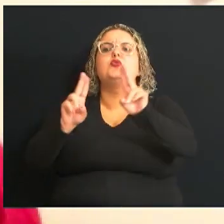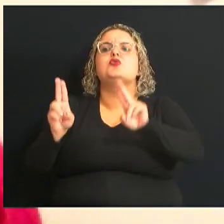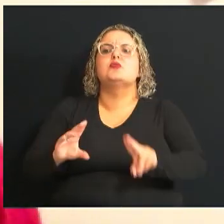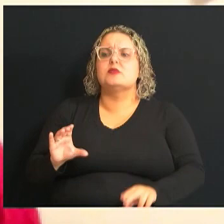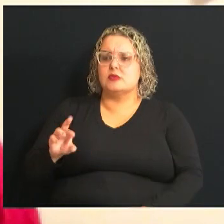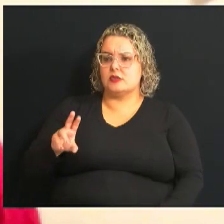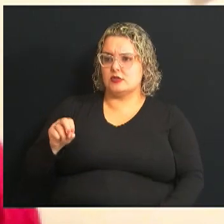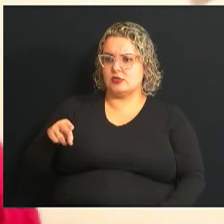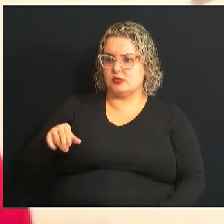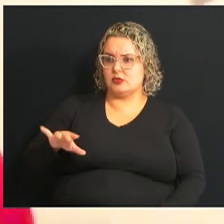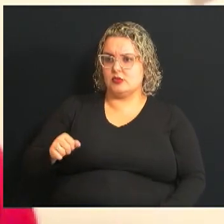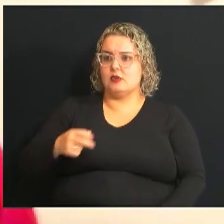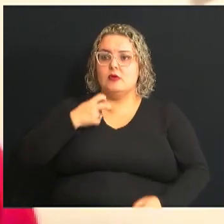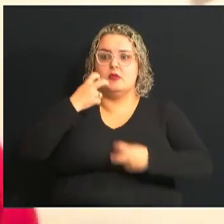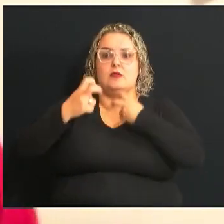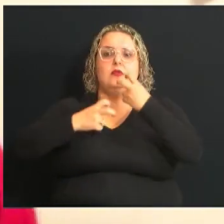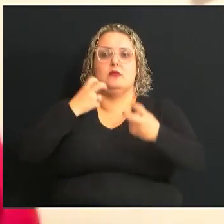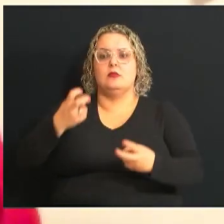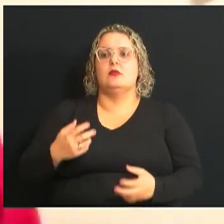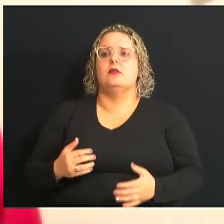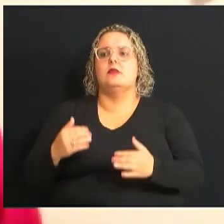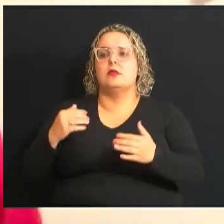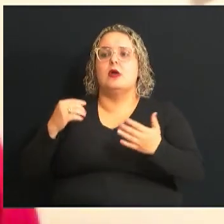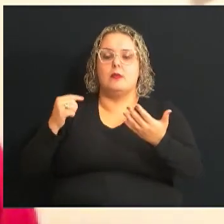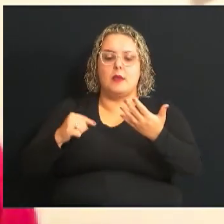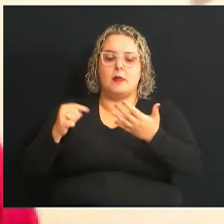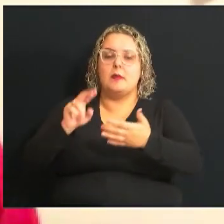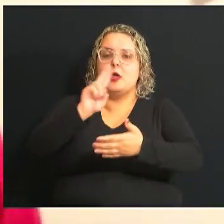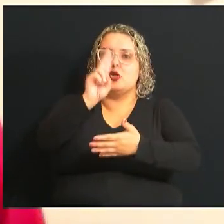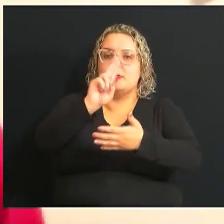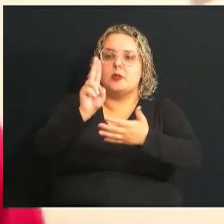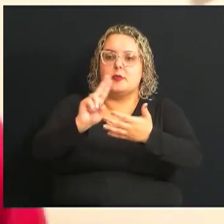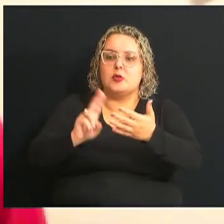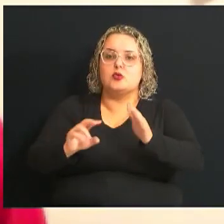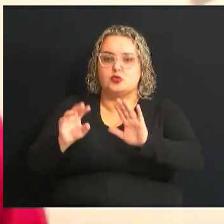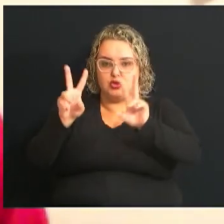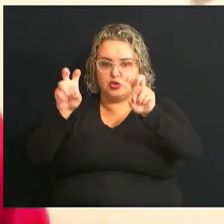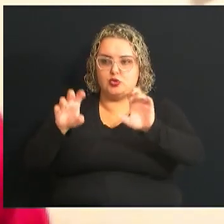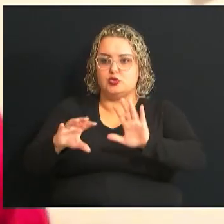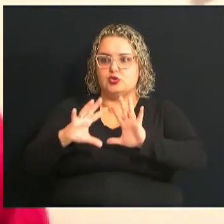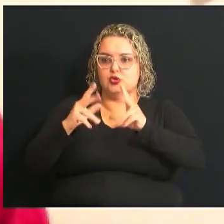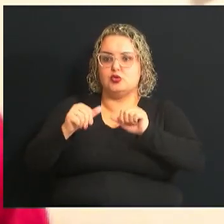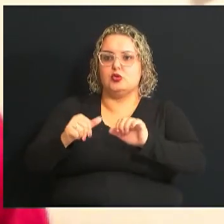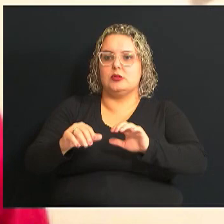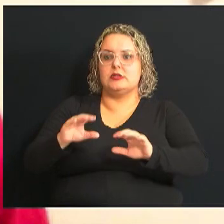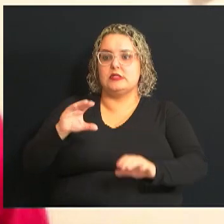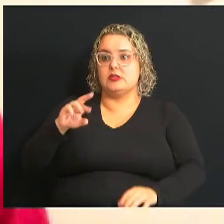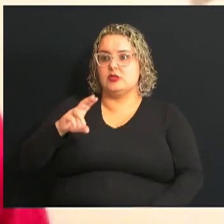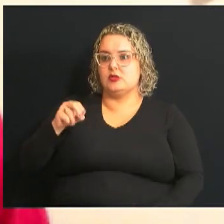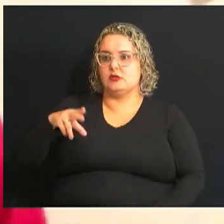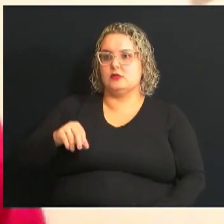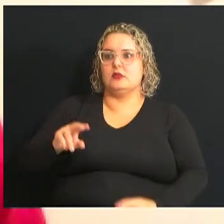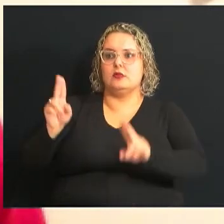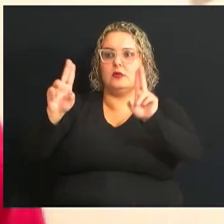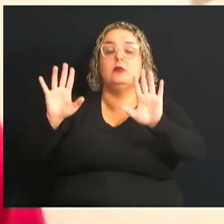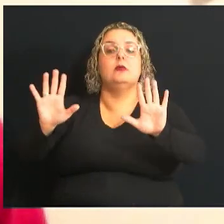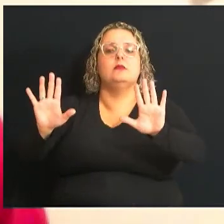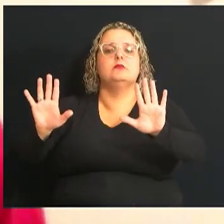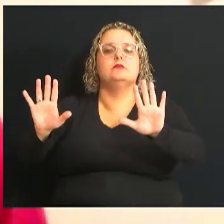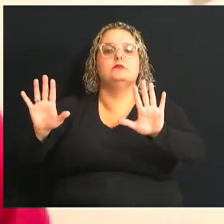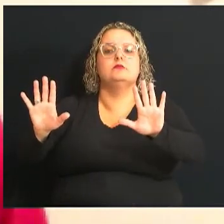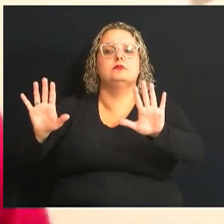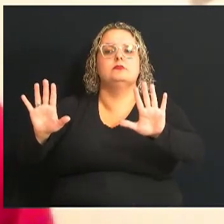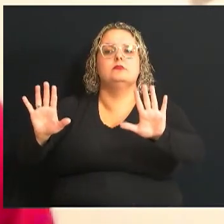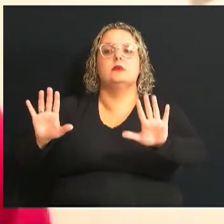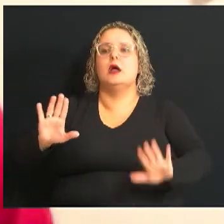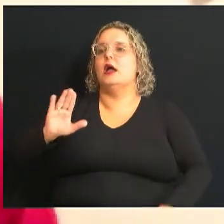falar em voz alta o nome das crônicas. E aí eu fui falando o título, né, de todas elas, e aí quando bateu essa, foi, opa, A Despedida de Quem